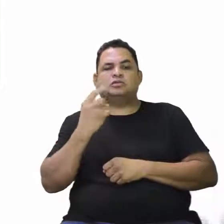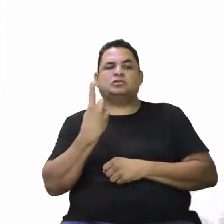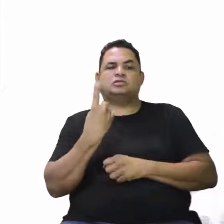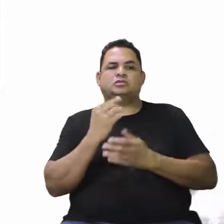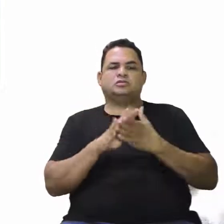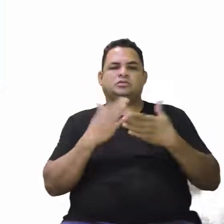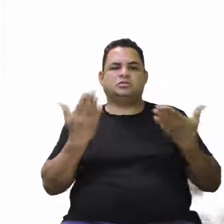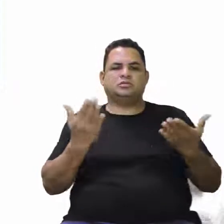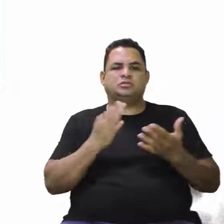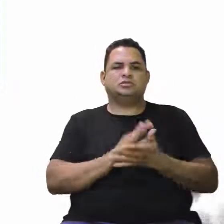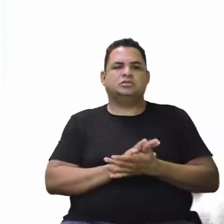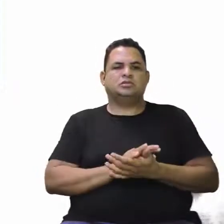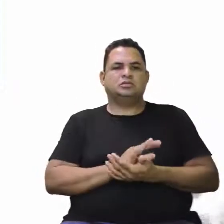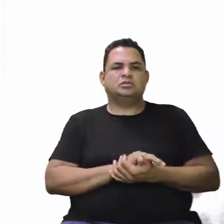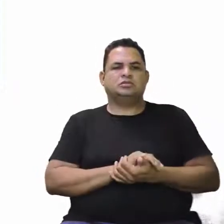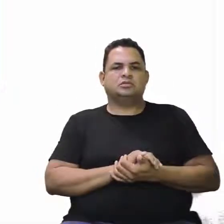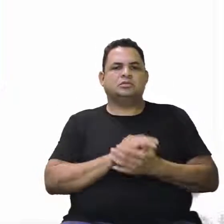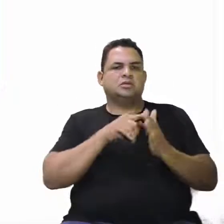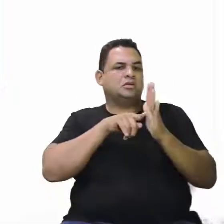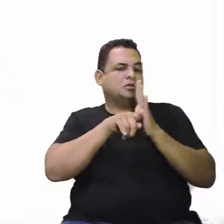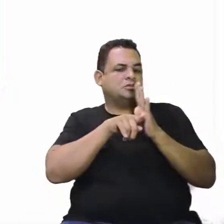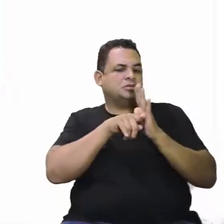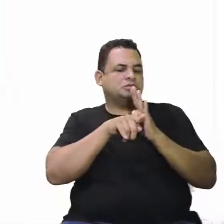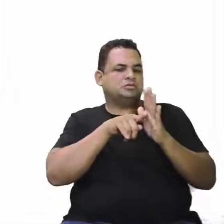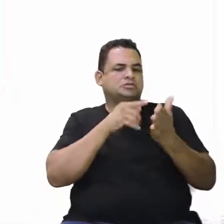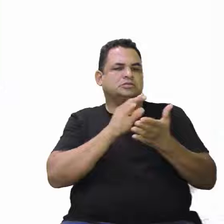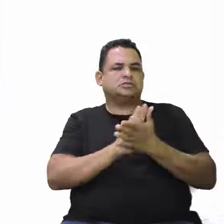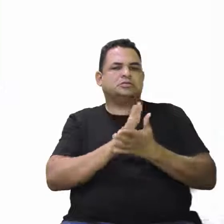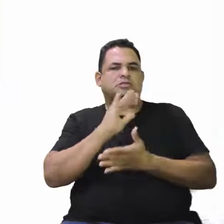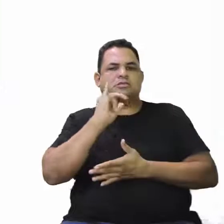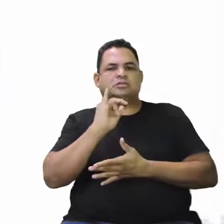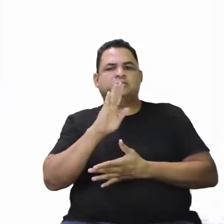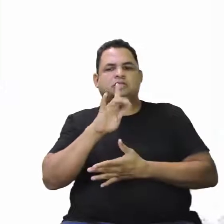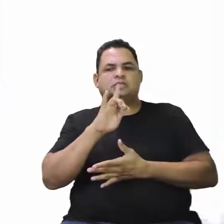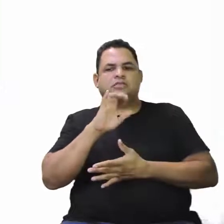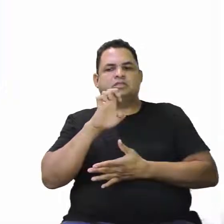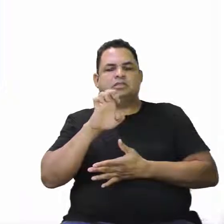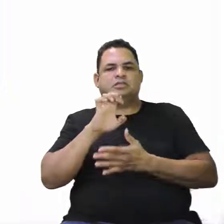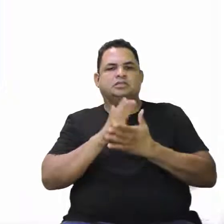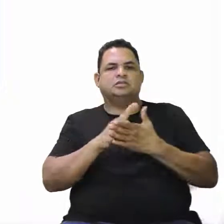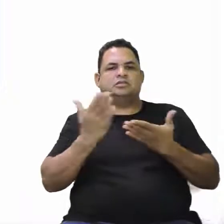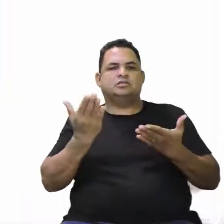aí, ó, o último censo mesmo do IBGE foi em